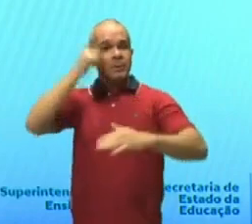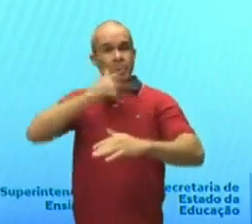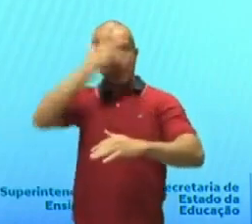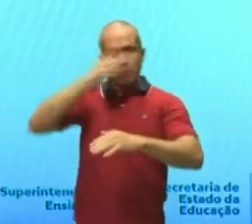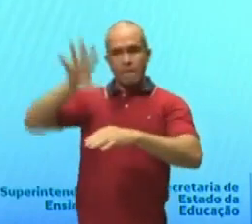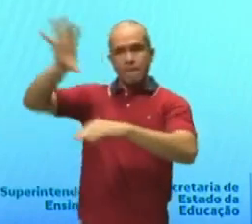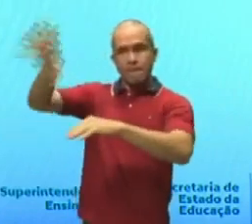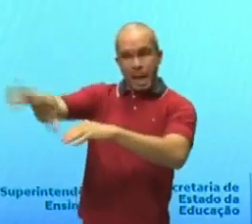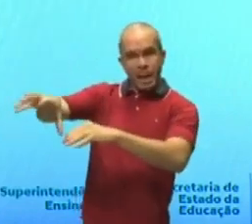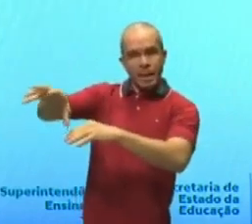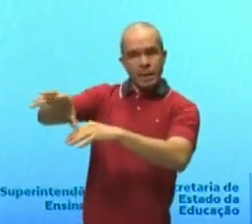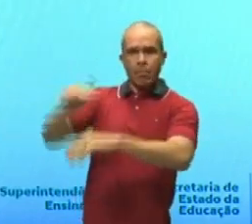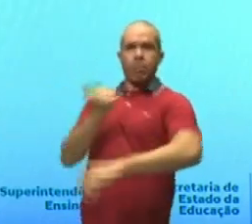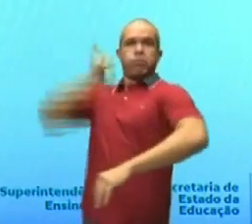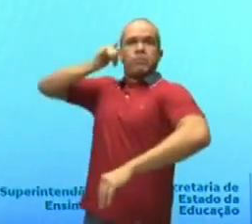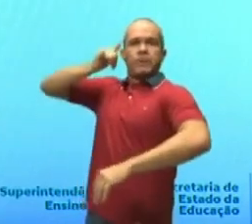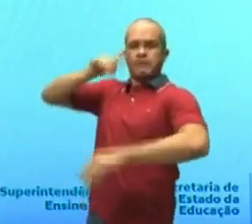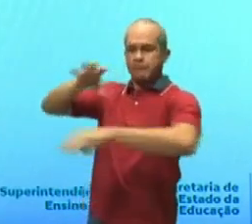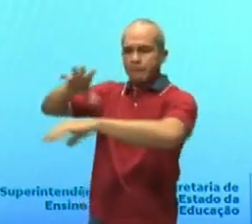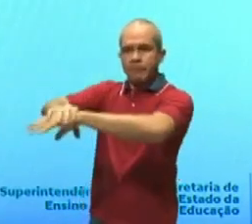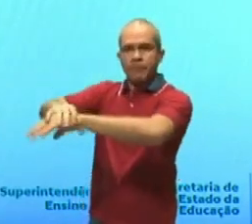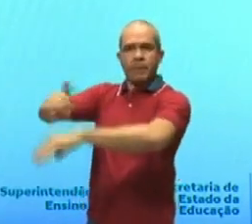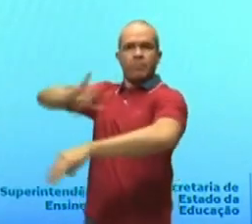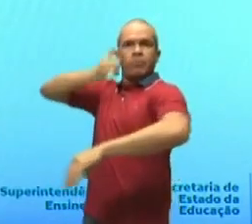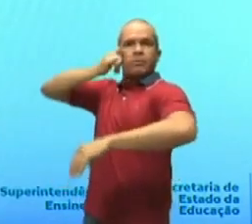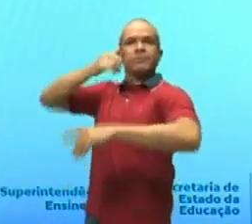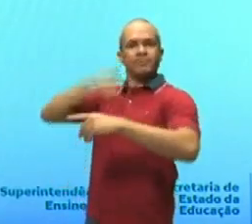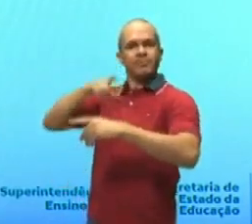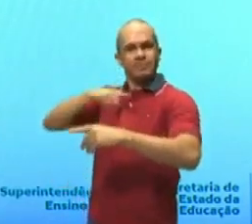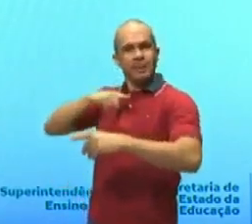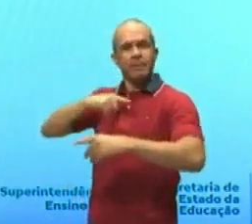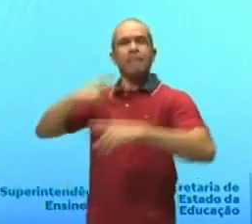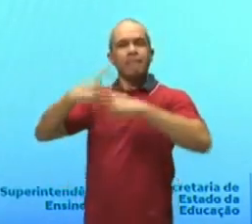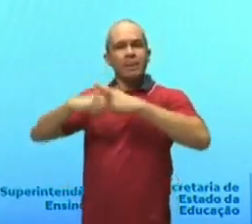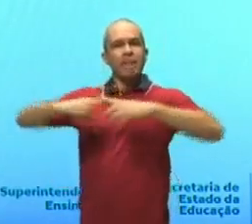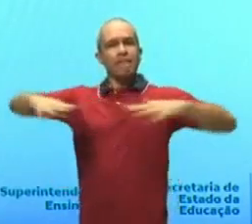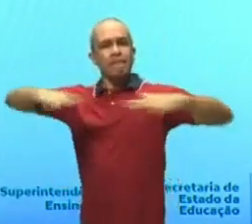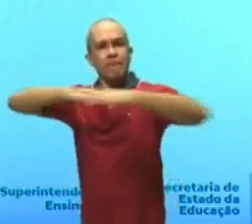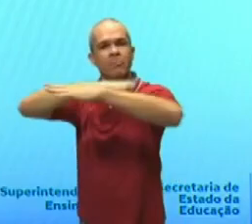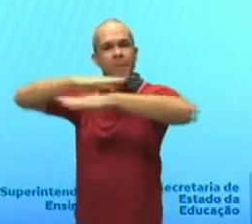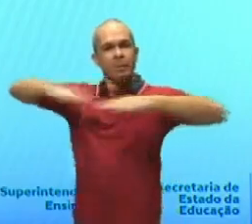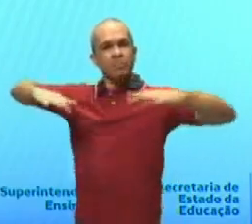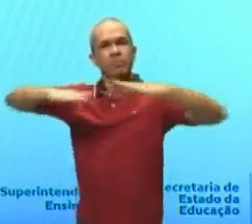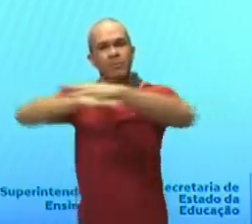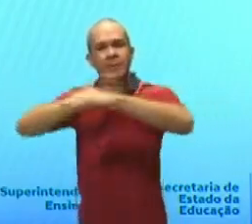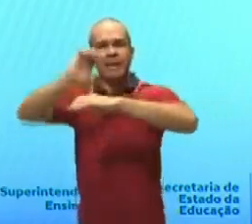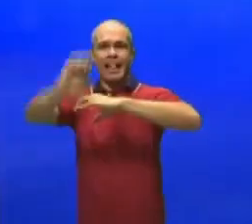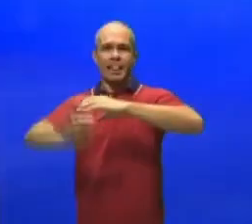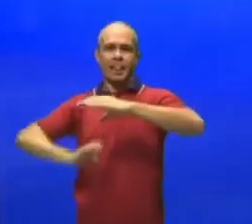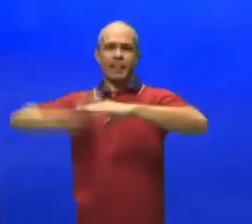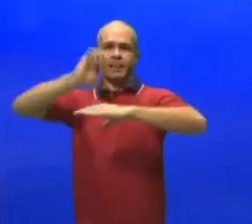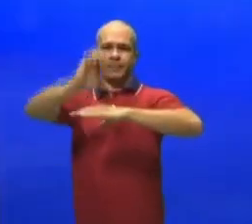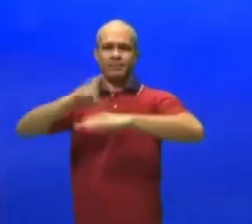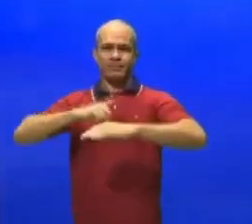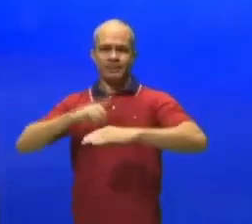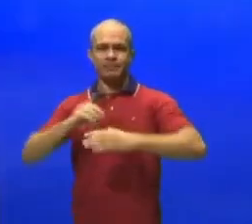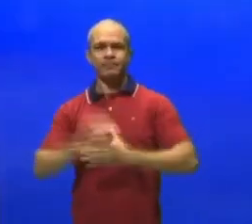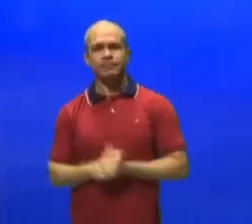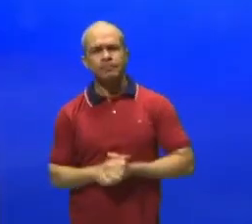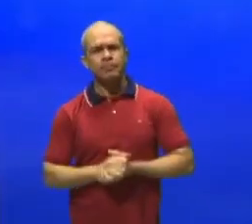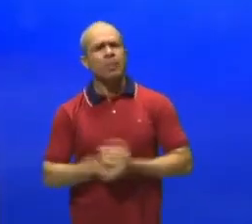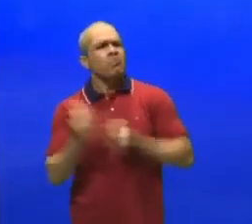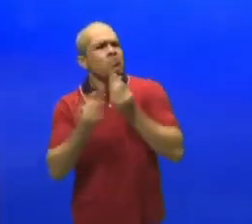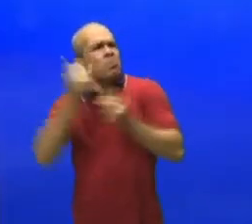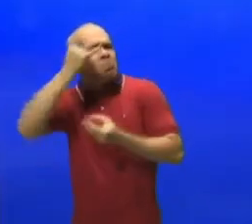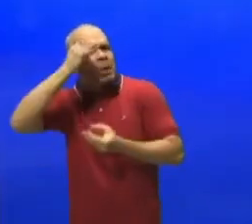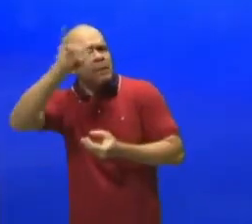choque elétrico, que é justamente devido ao quê? A corrente elétrica, a movimentação dos elétrons. Beleza? E como